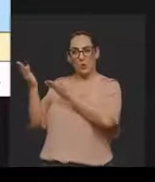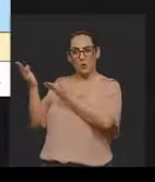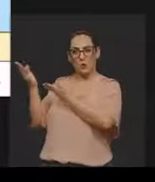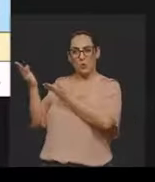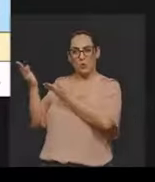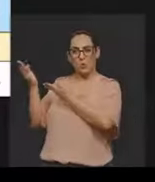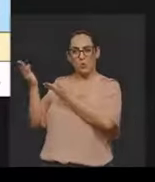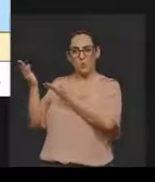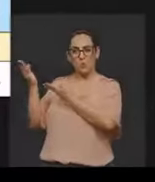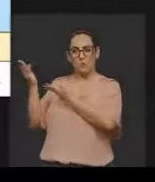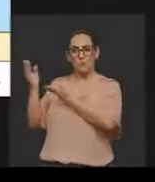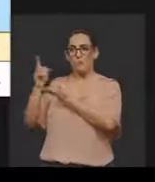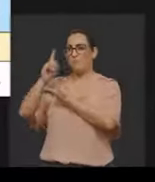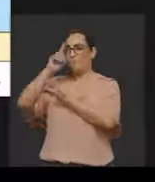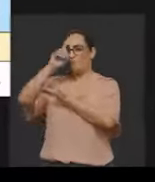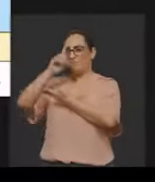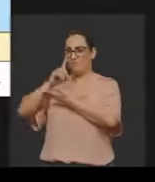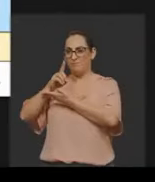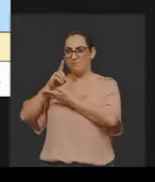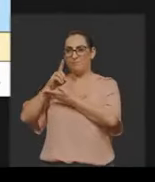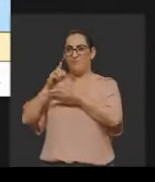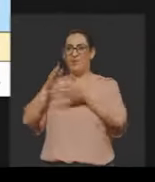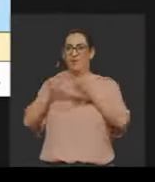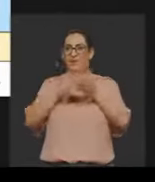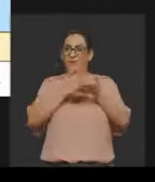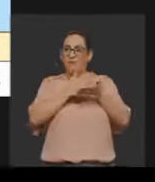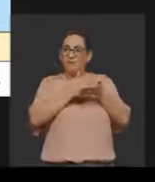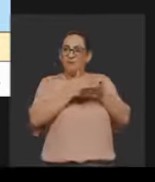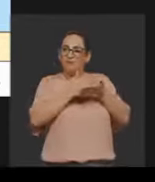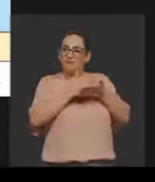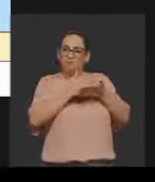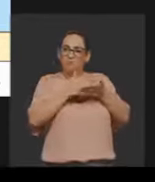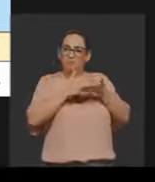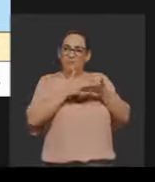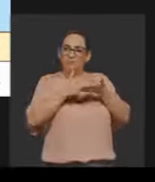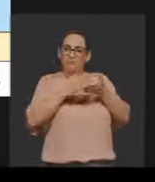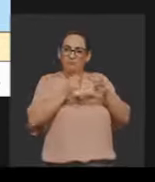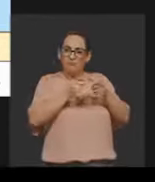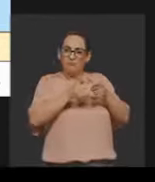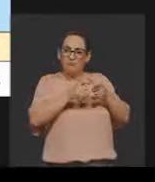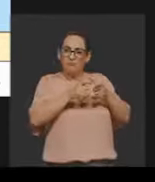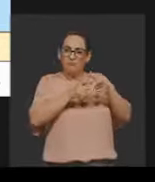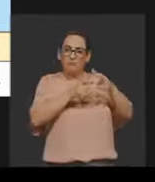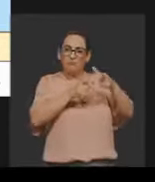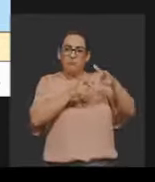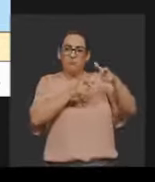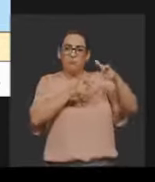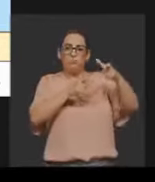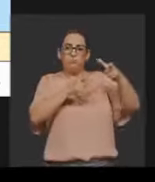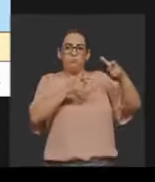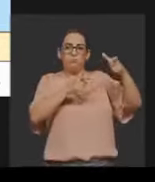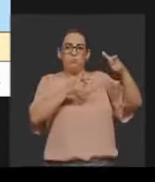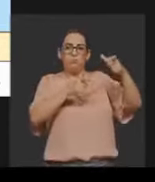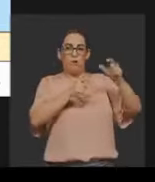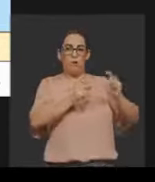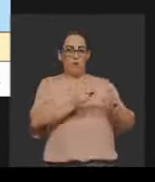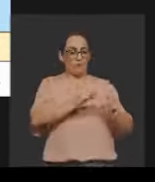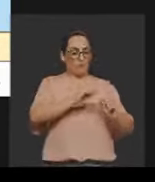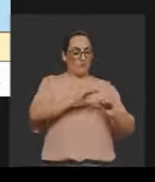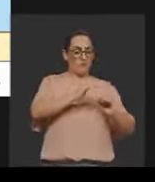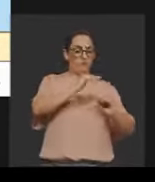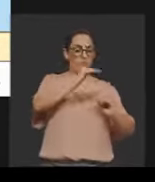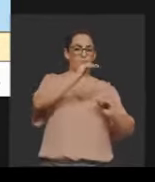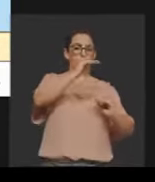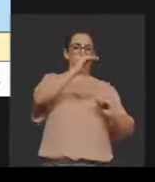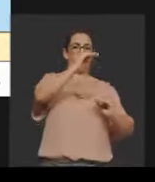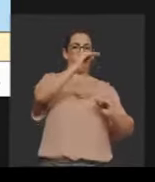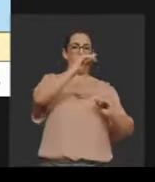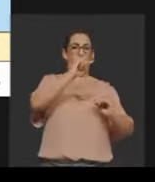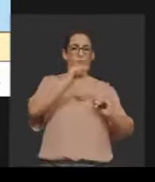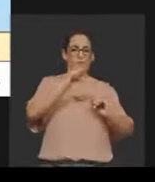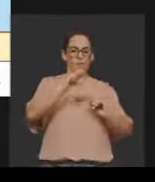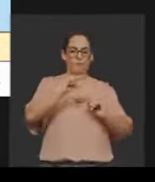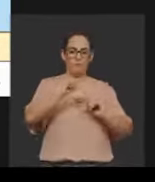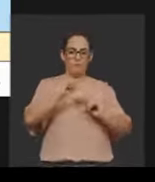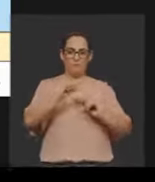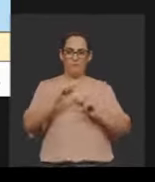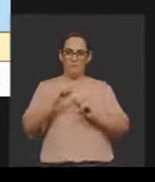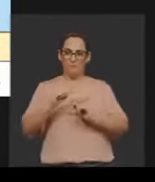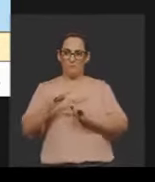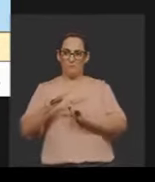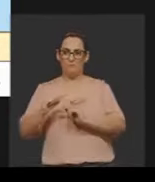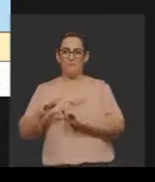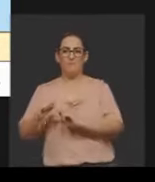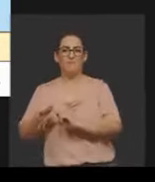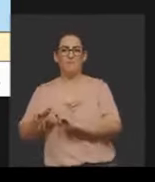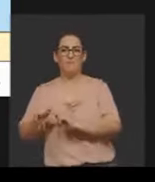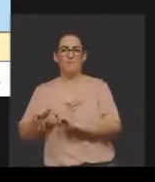fase é maior, a fase gametofítica ela vai ser maior, e depois ela vai diminuindo o